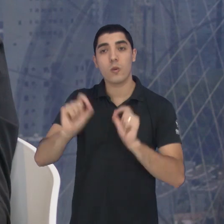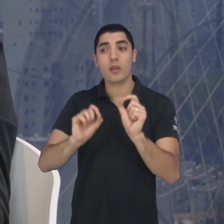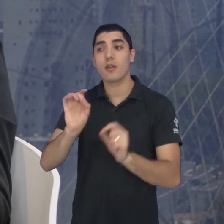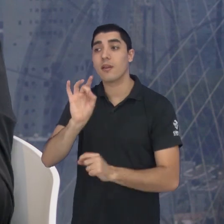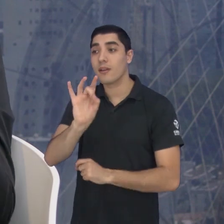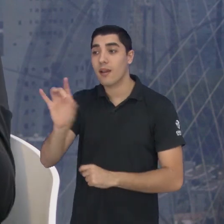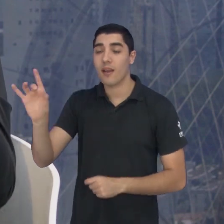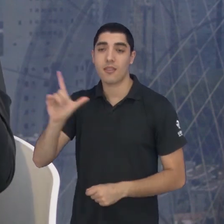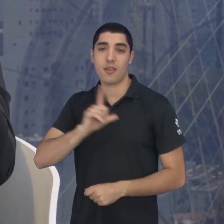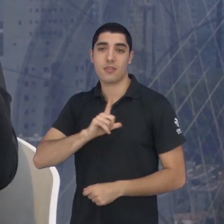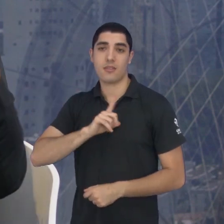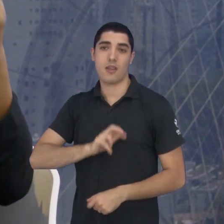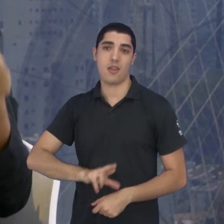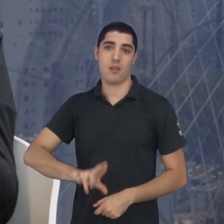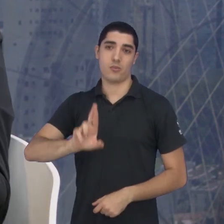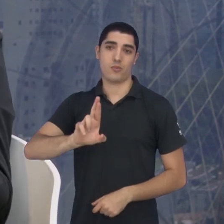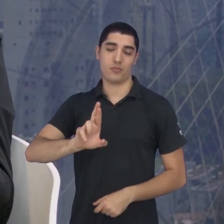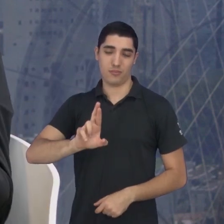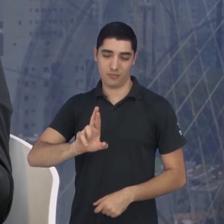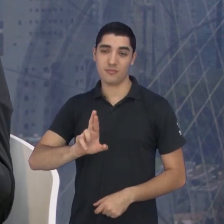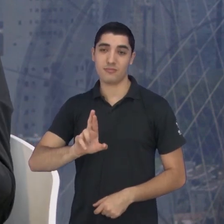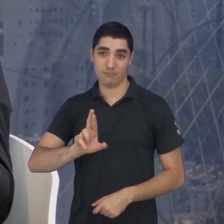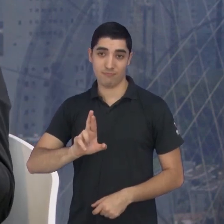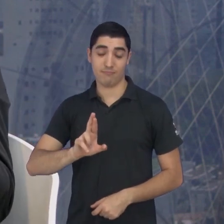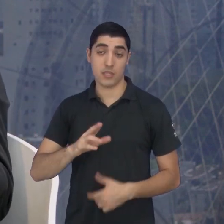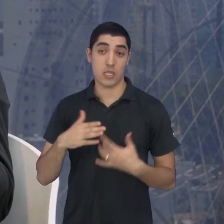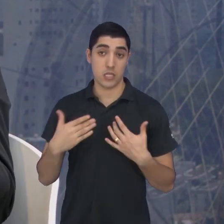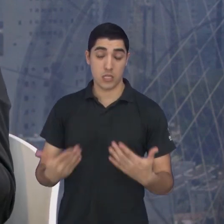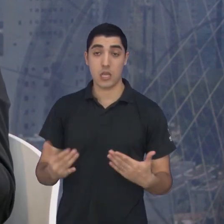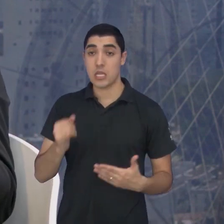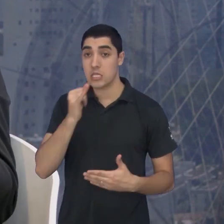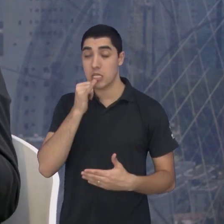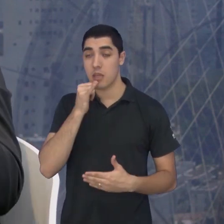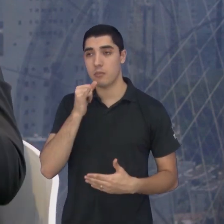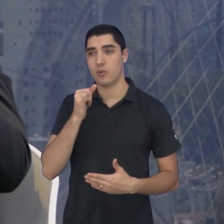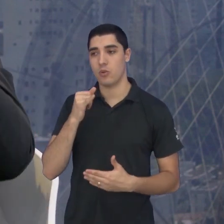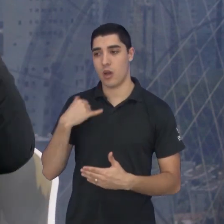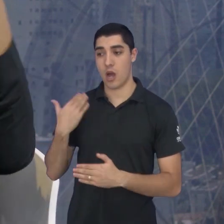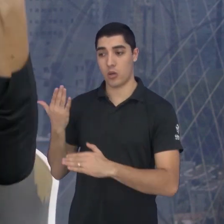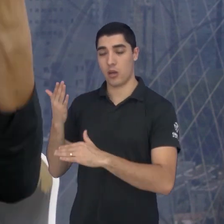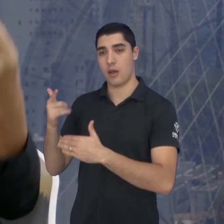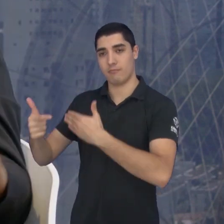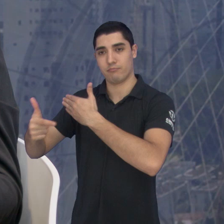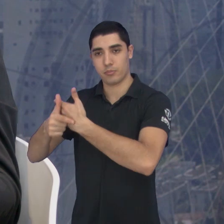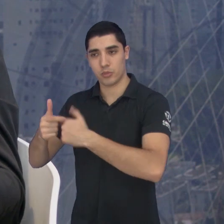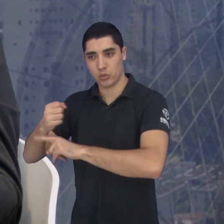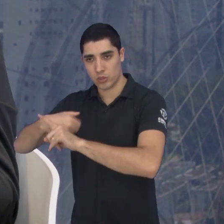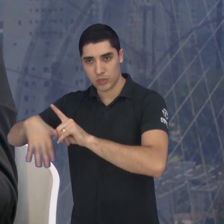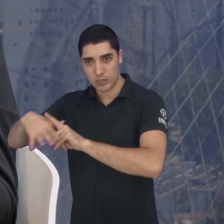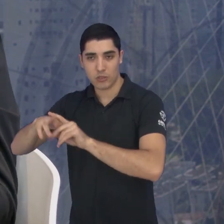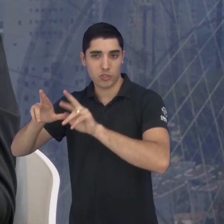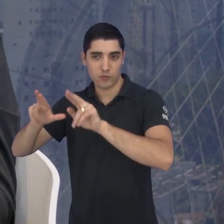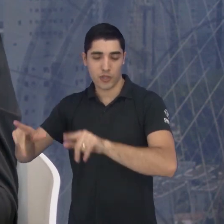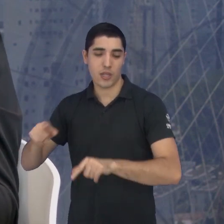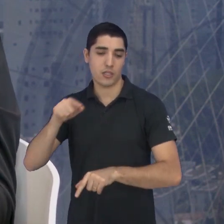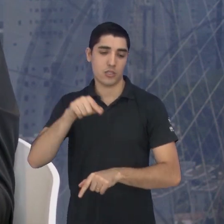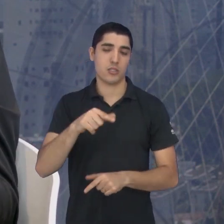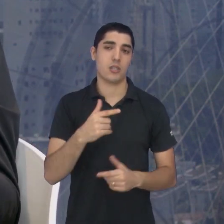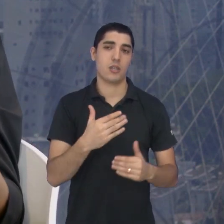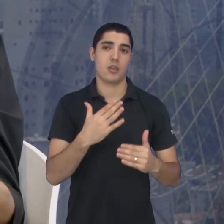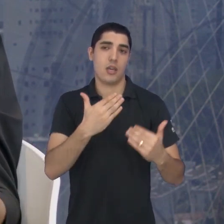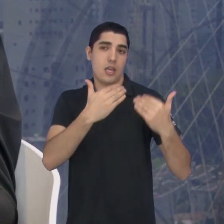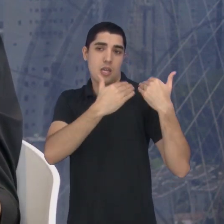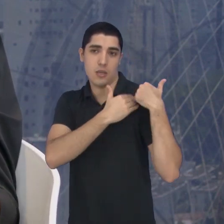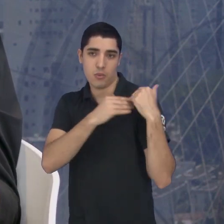um em casa e que a função é uma coisa, papel social é outra coisa, gênero é outra coisa, entende? Então são